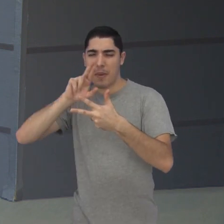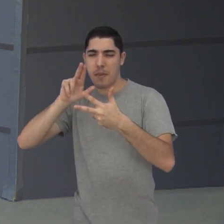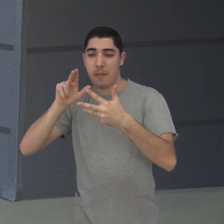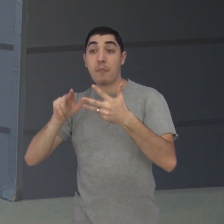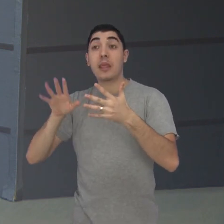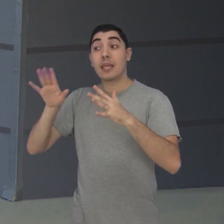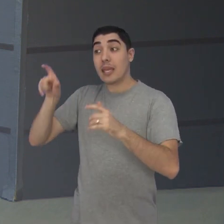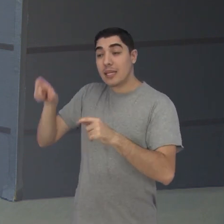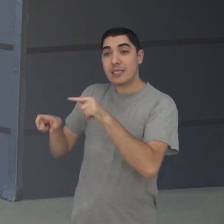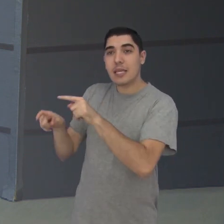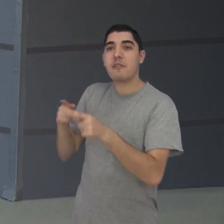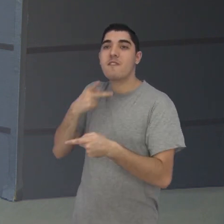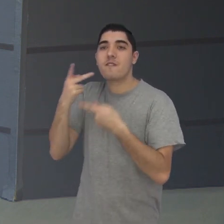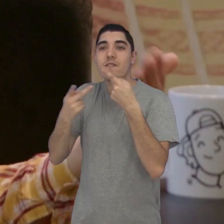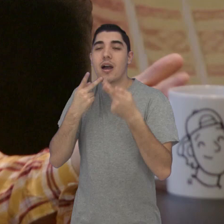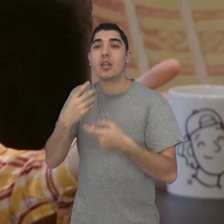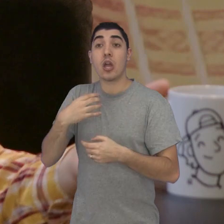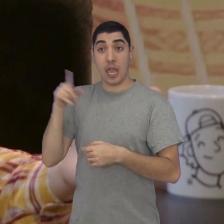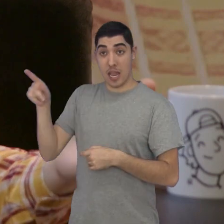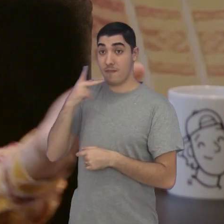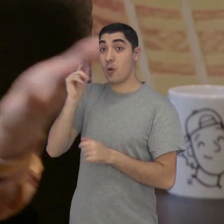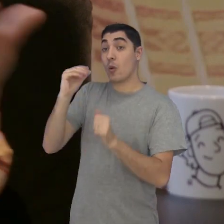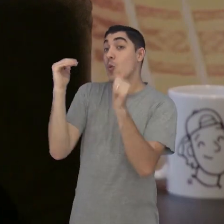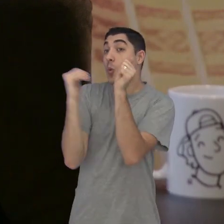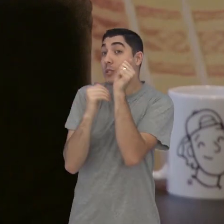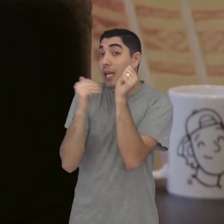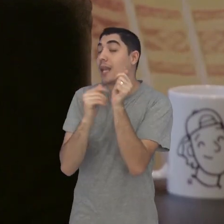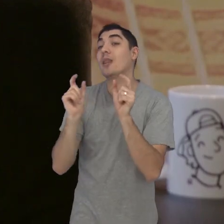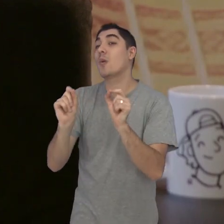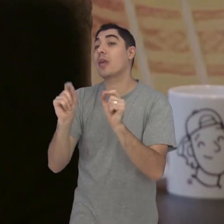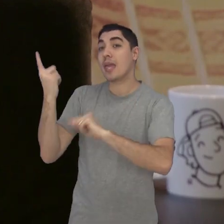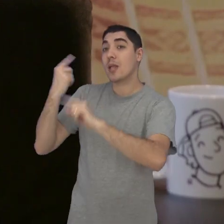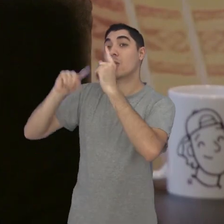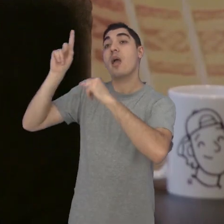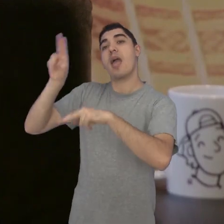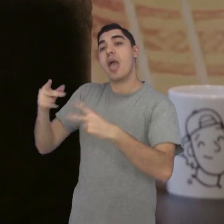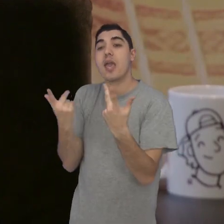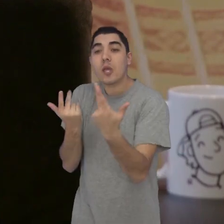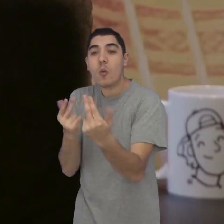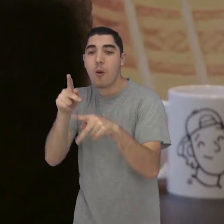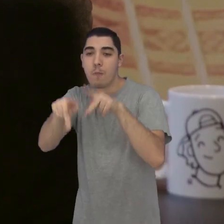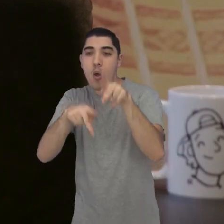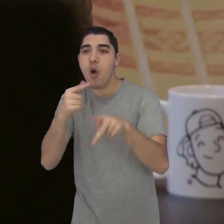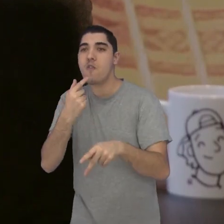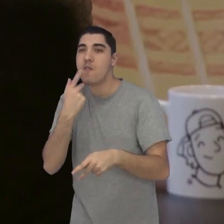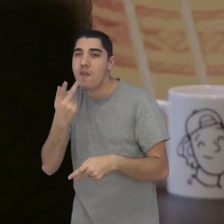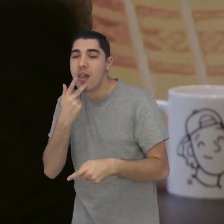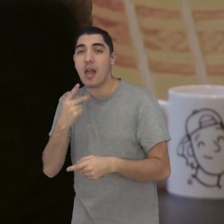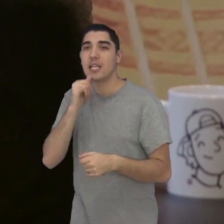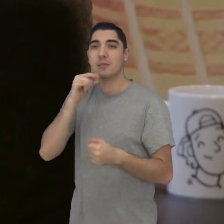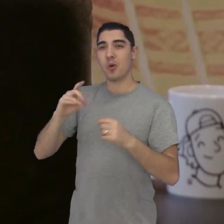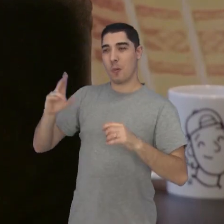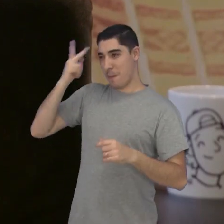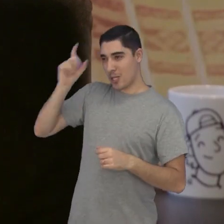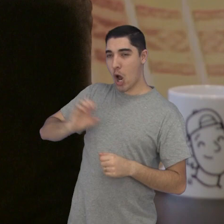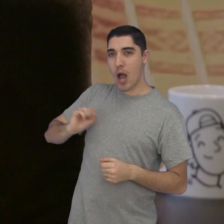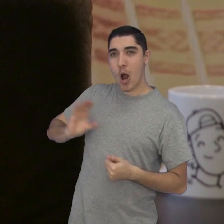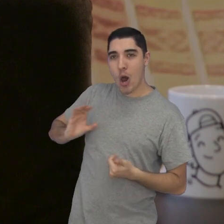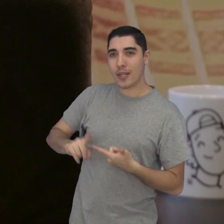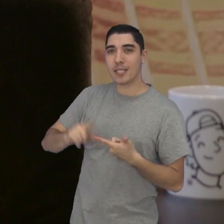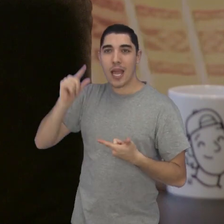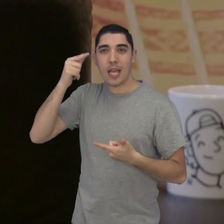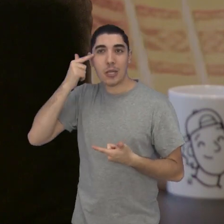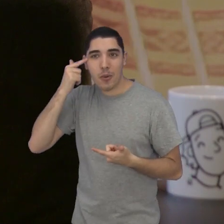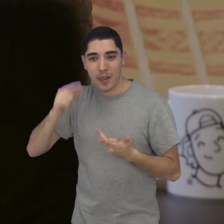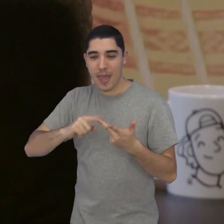falando a língua do povo. Ele dizia que o segredo do sucesso dele era falar a língua do povo. Então ele falou do corintiano, ele falou do japonês, ele falou do